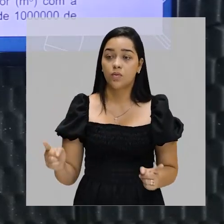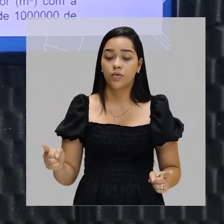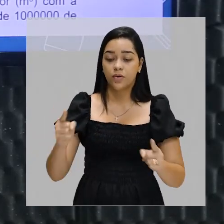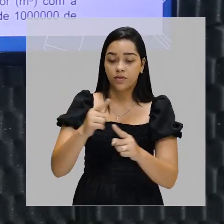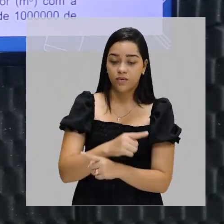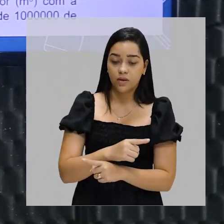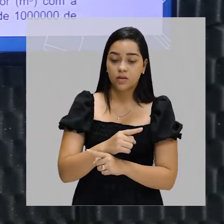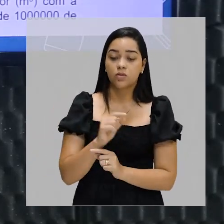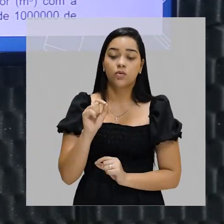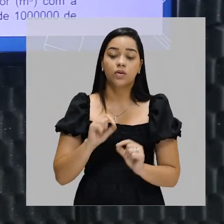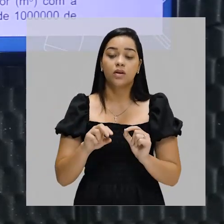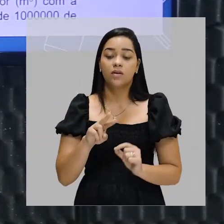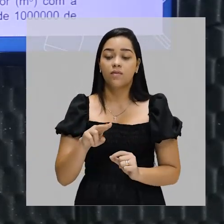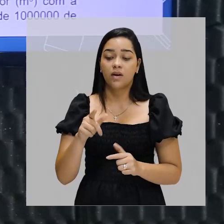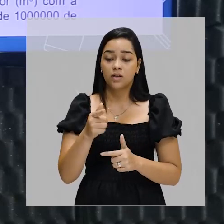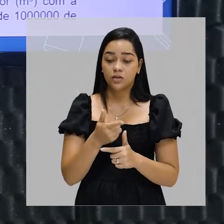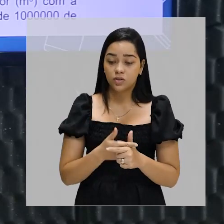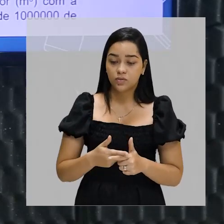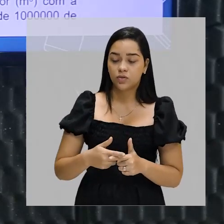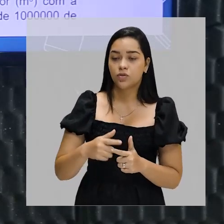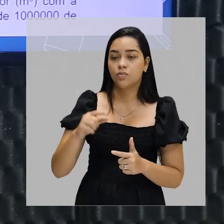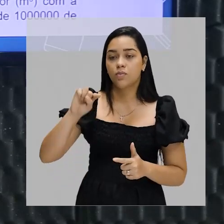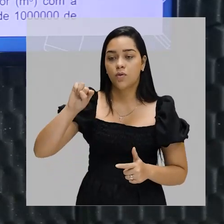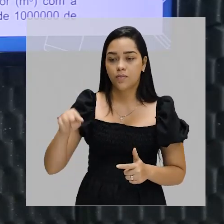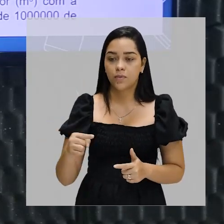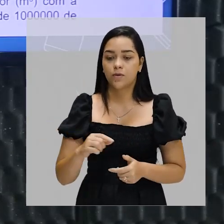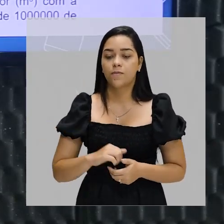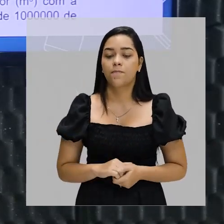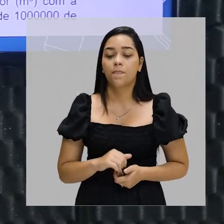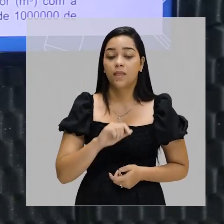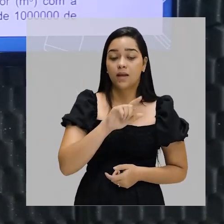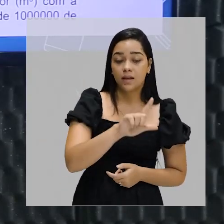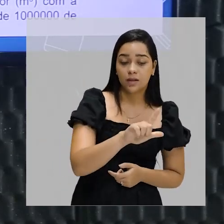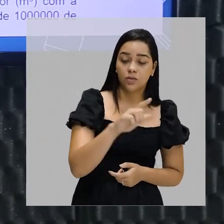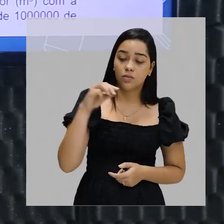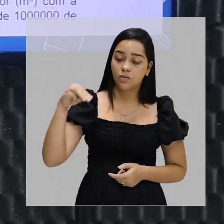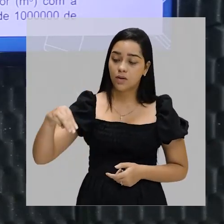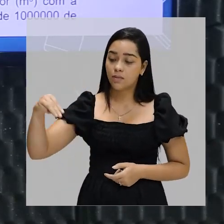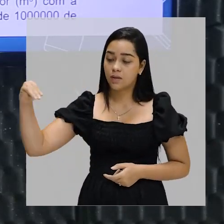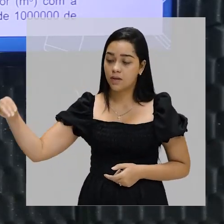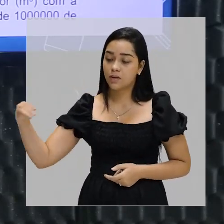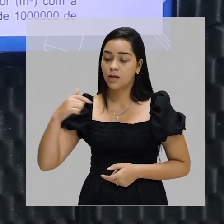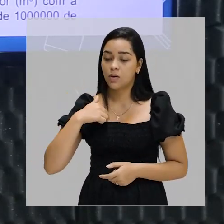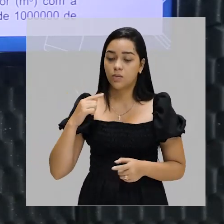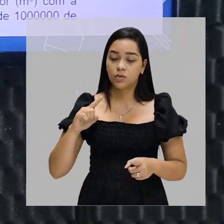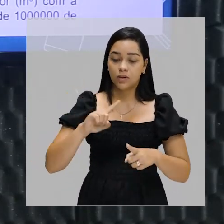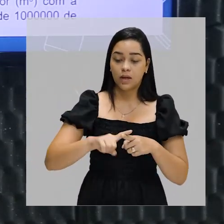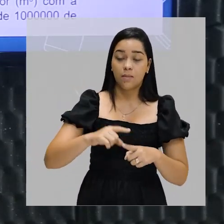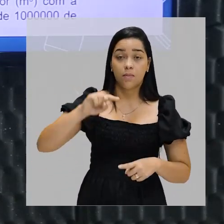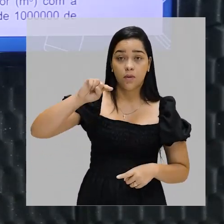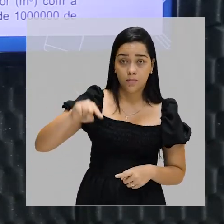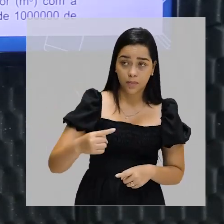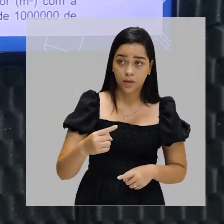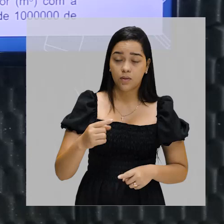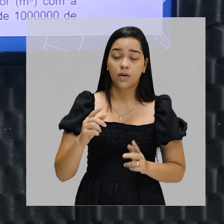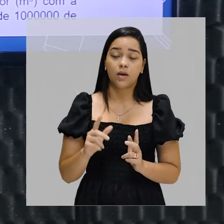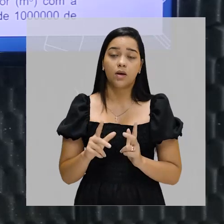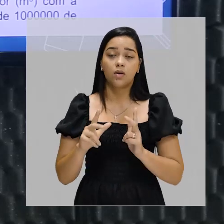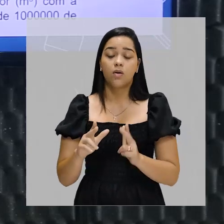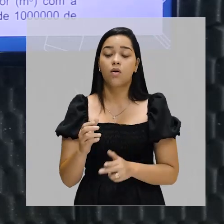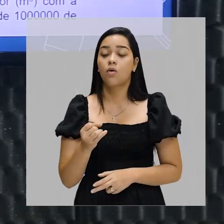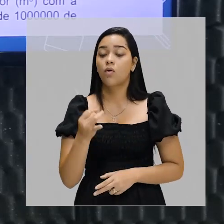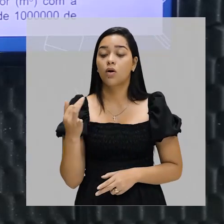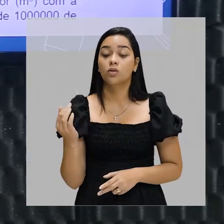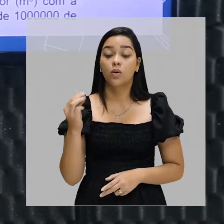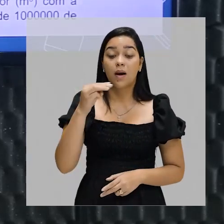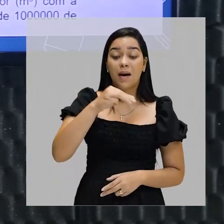inverso, nós vamos dividir por 1000. Litro para mililitro, eu vou multiplicar por 1000. 1 litro equivale a